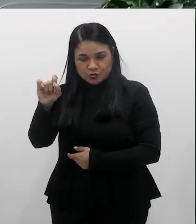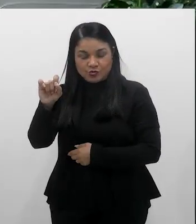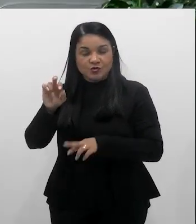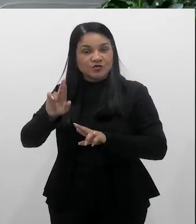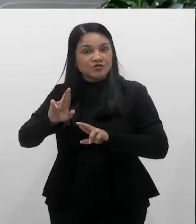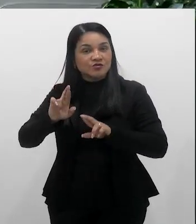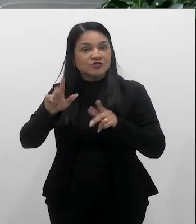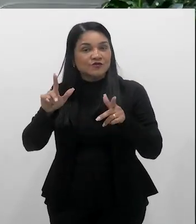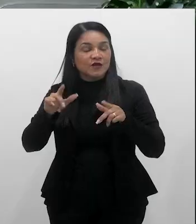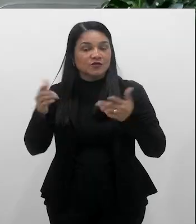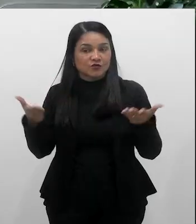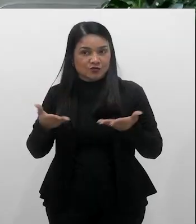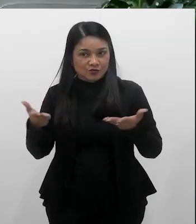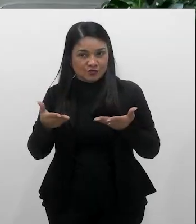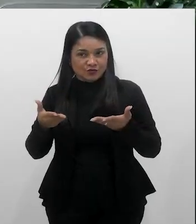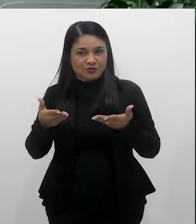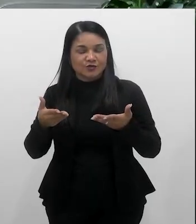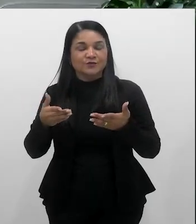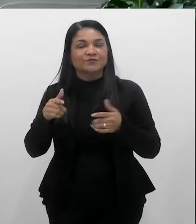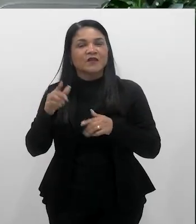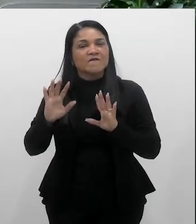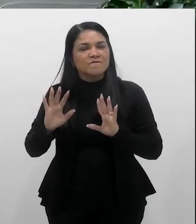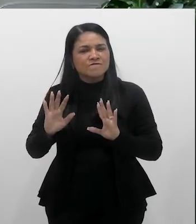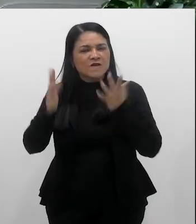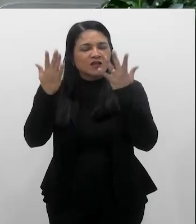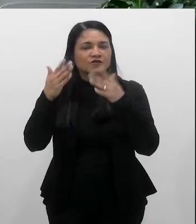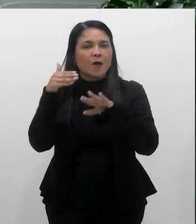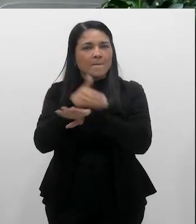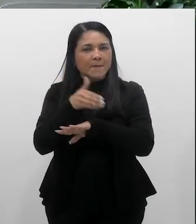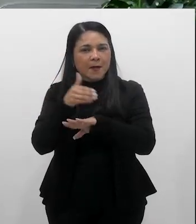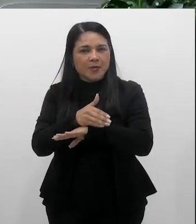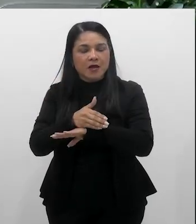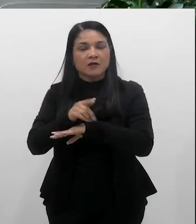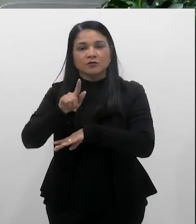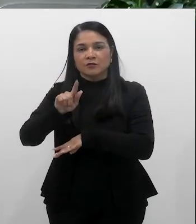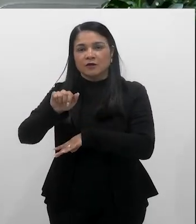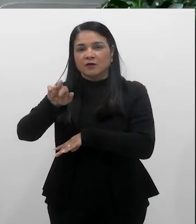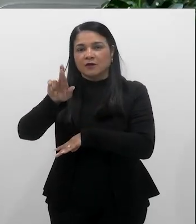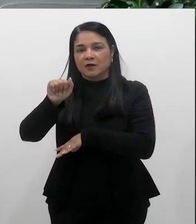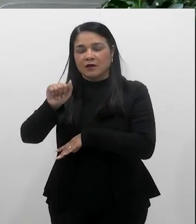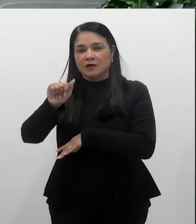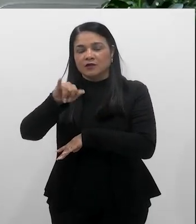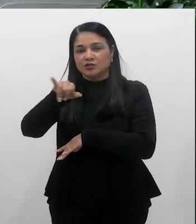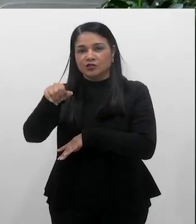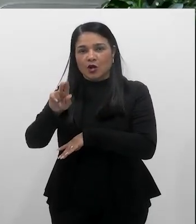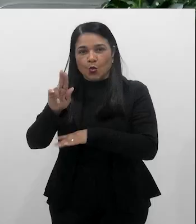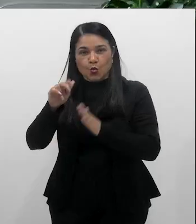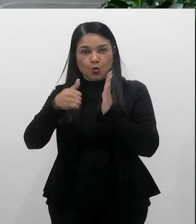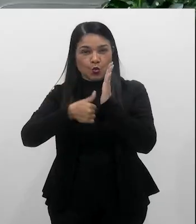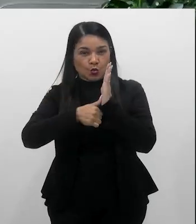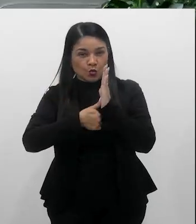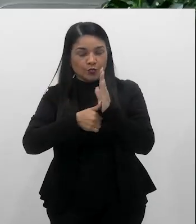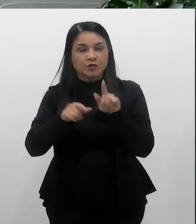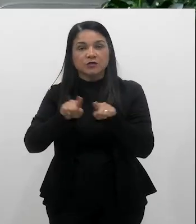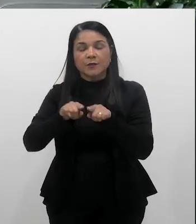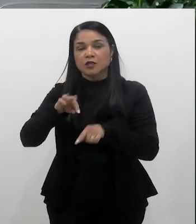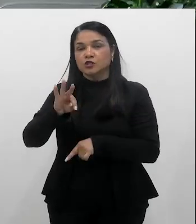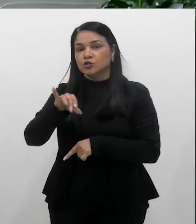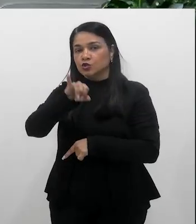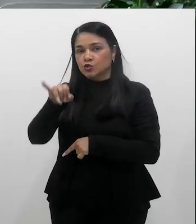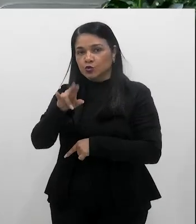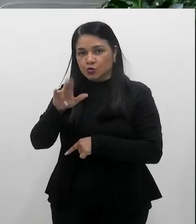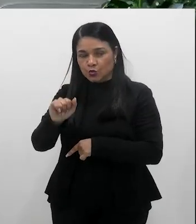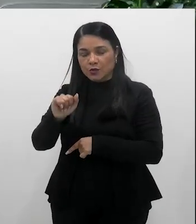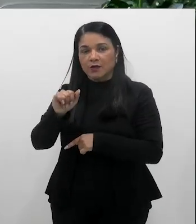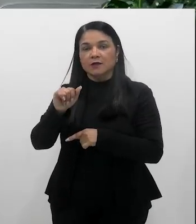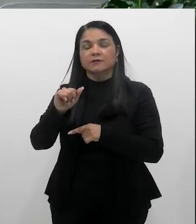hoje. Sim. Tá? E com amigos, ali ele passou nos festivais, no Grajaú Tênis Clube, ele foi no Tijuca Tênis Clube,